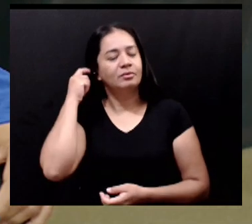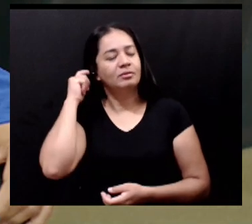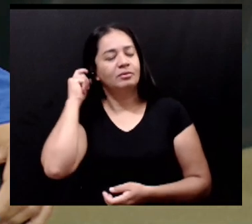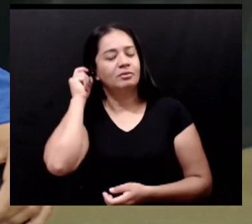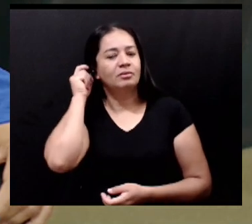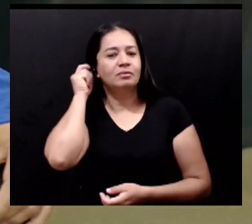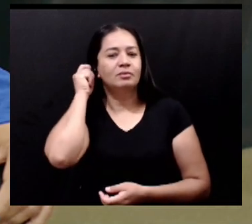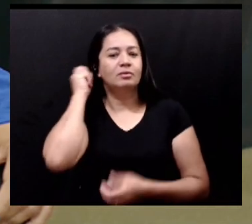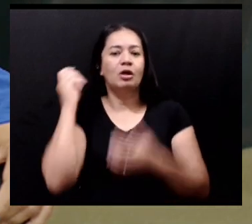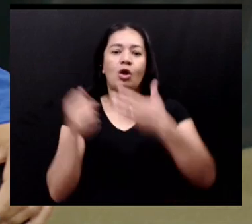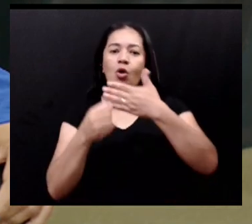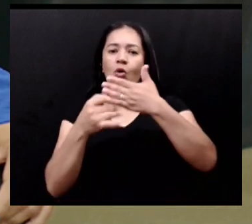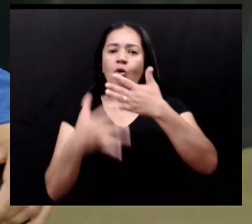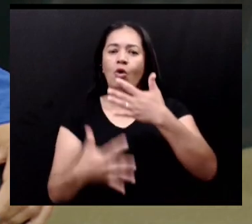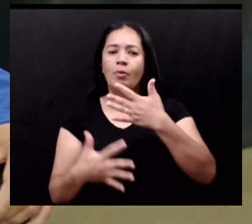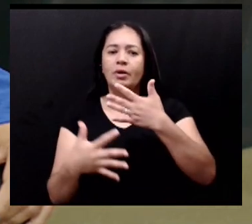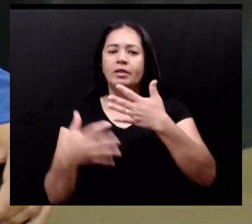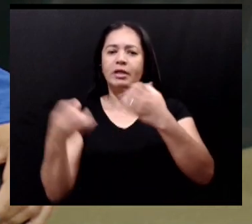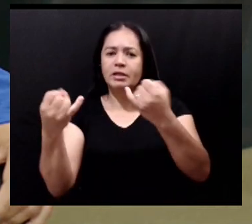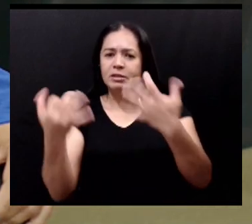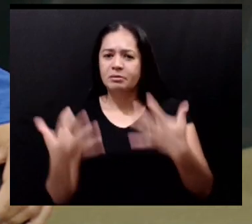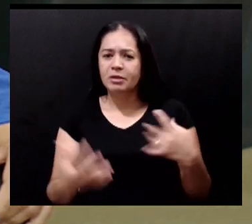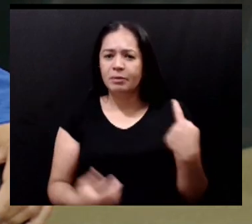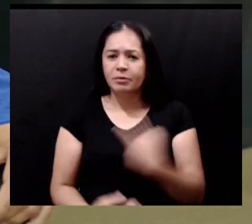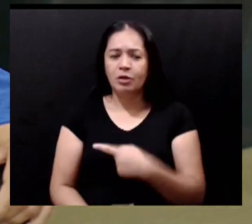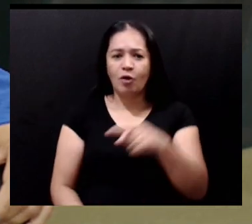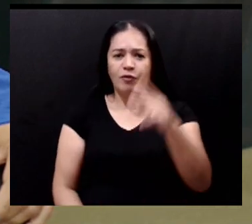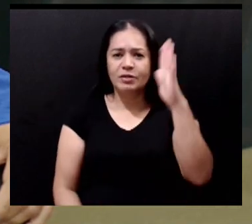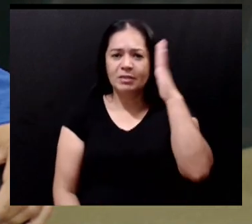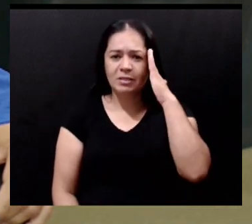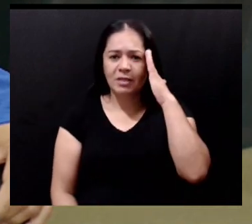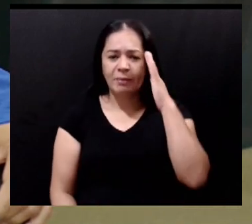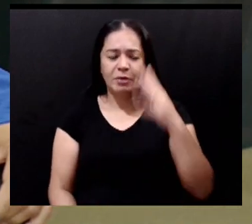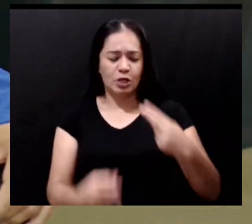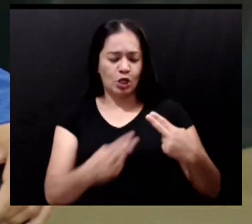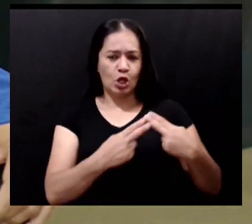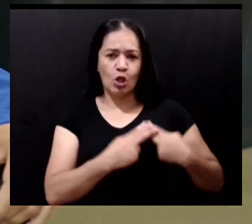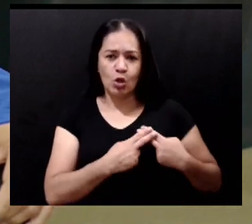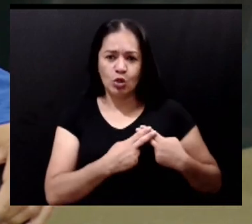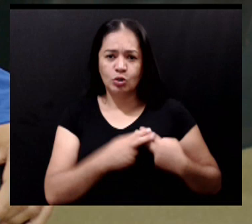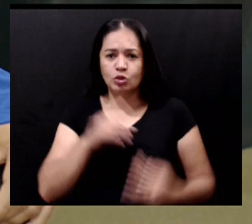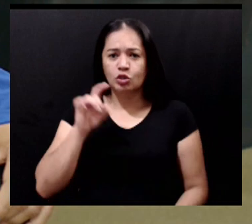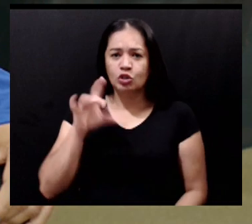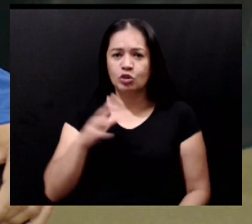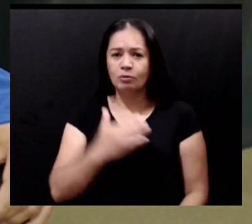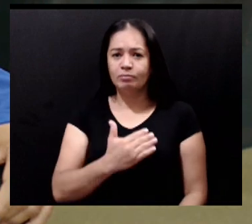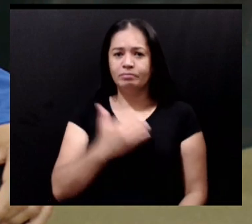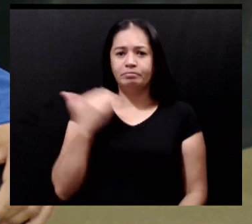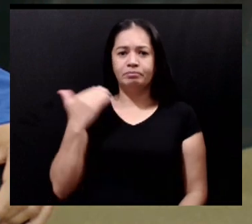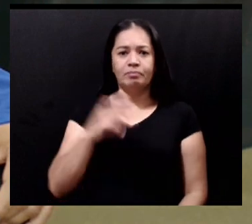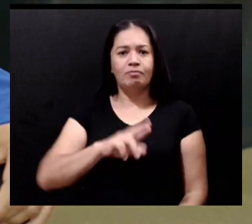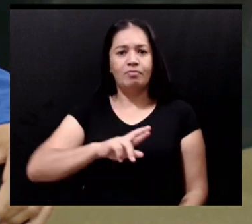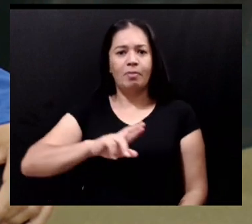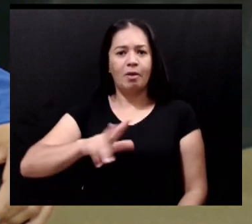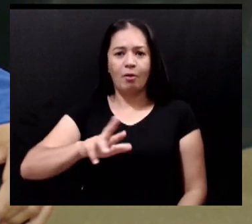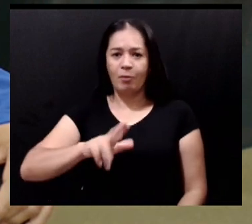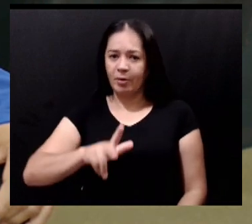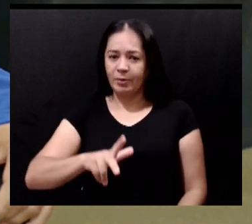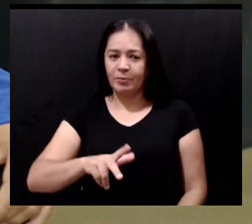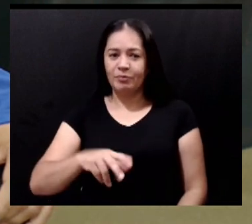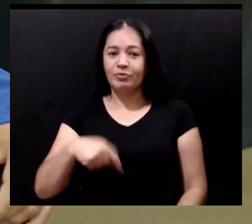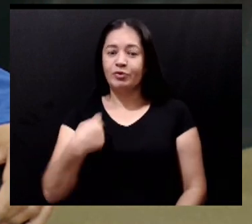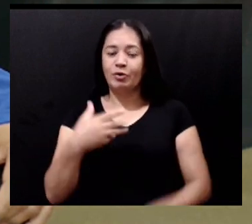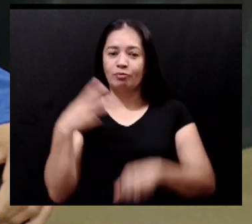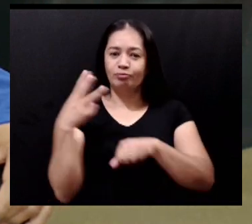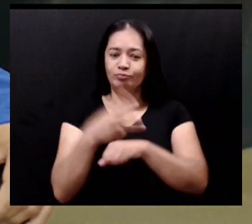sabia que o luto não é só pela morte? Então manda pra gente aí a sua mensagem. Nosso WhatsApp está na sua tela,